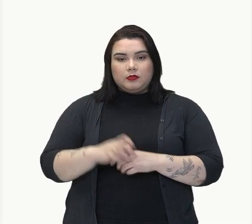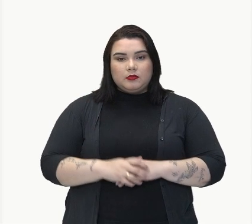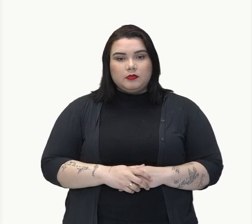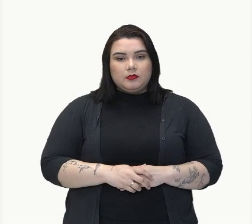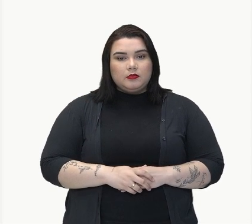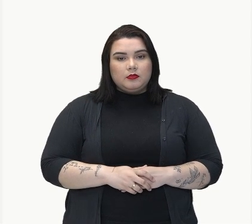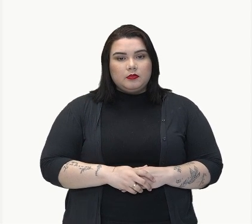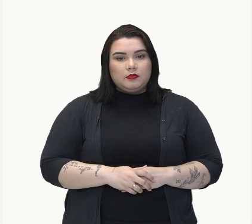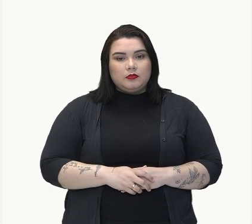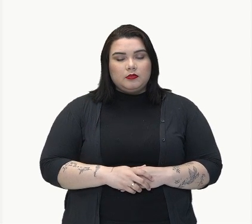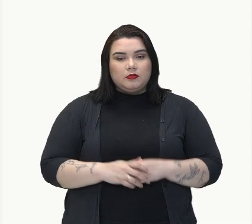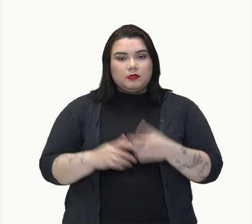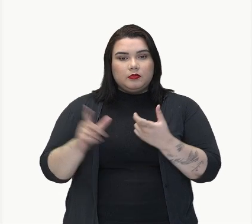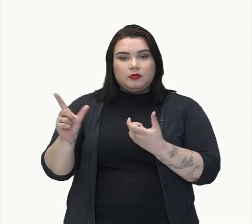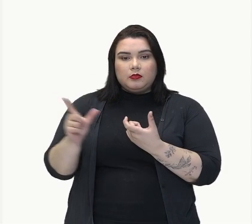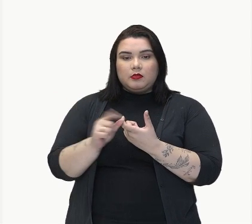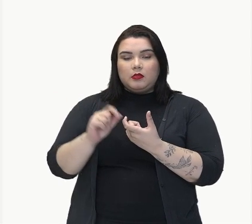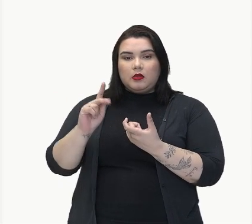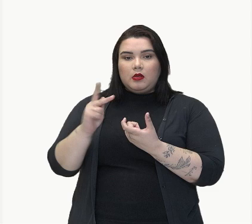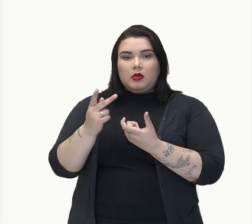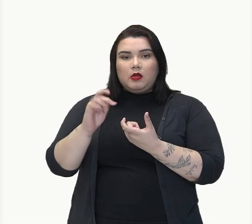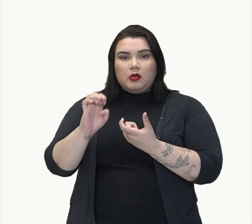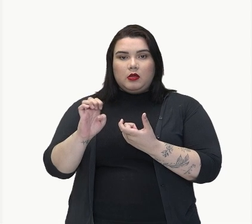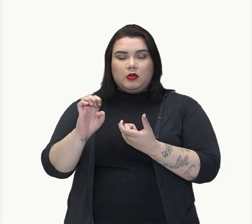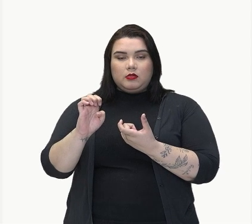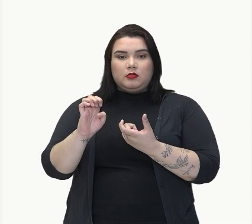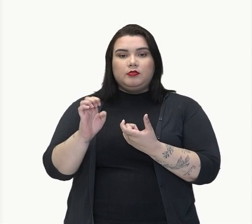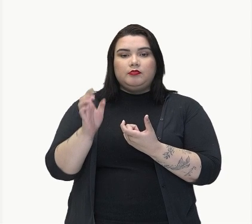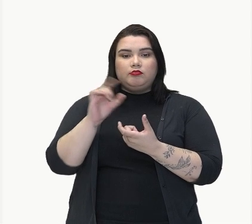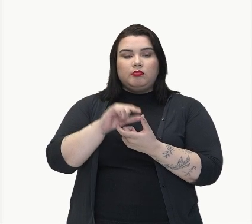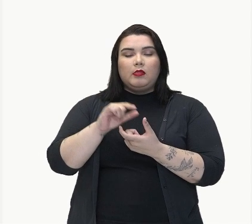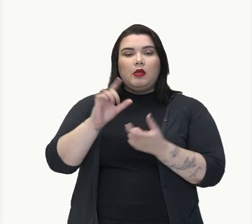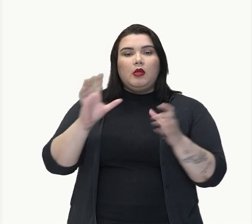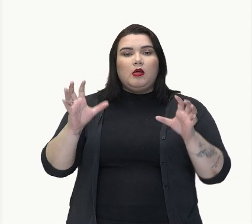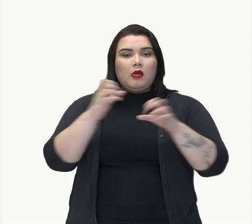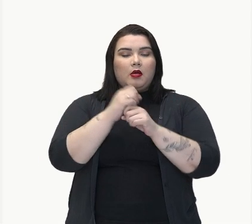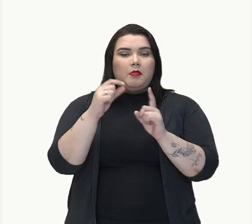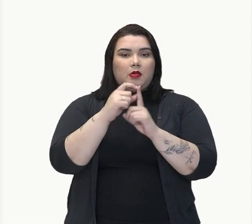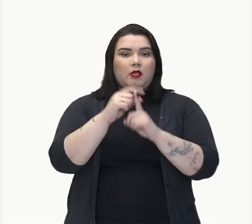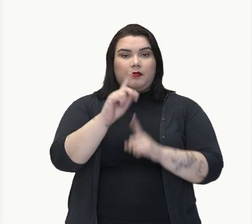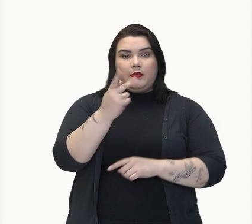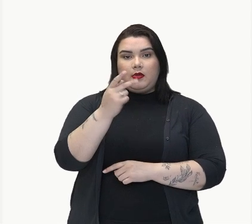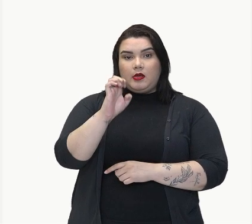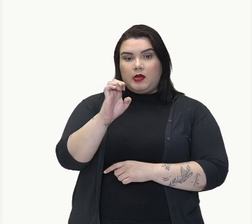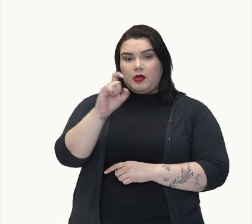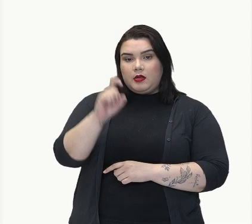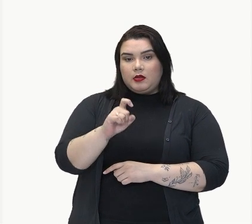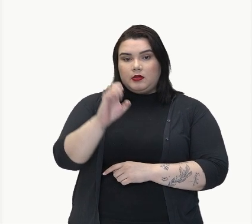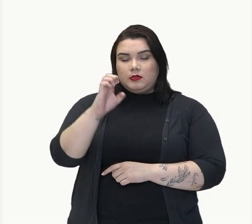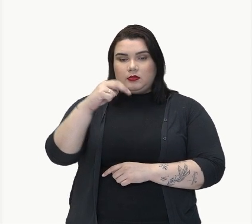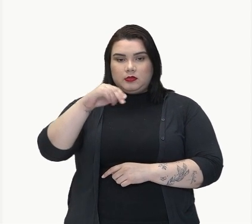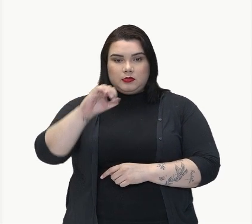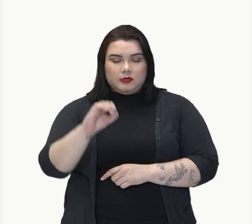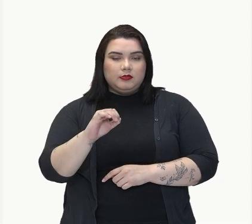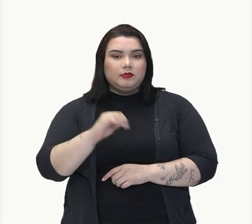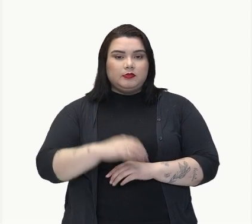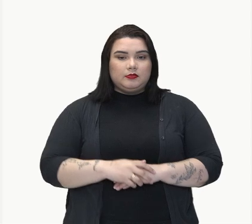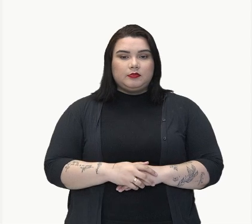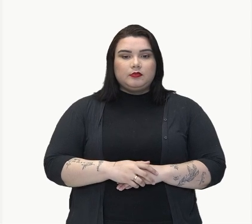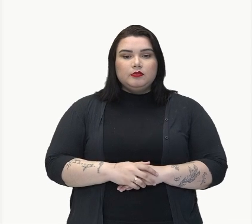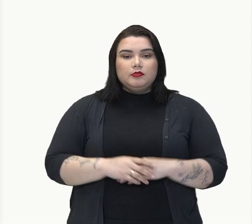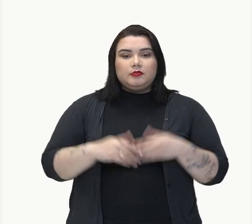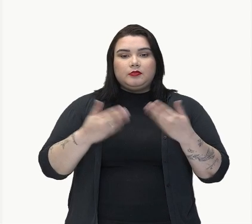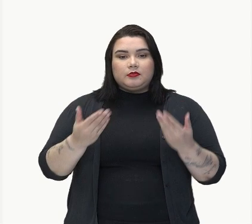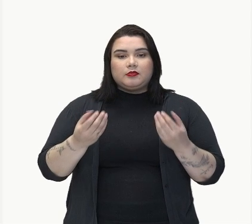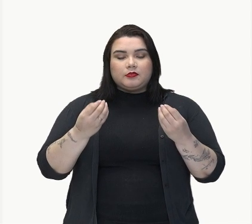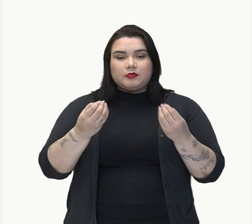ficar hexeno, ok? Ciclohexeno, né? Olha, eu já estava até esquecendo. Como é um